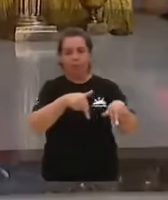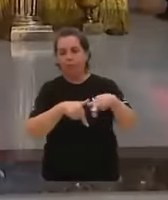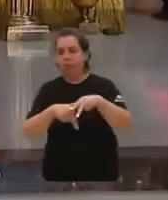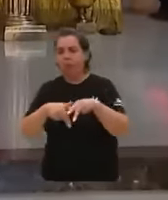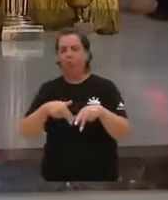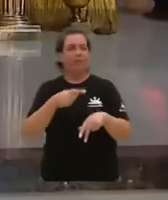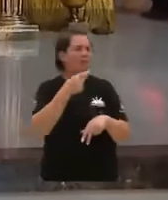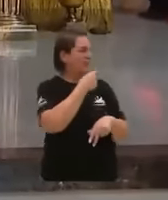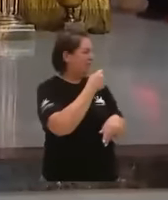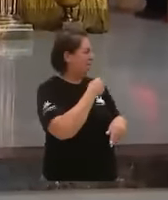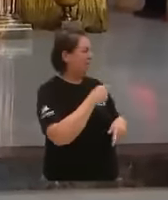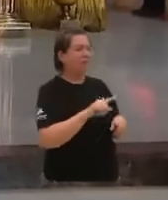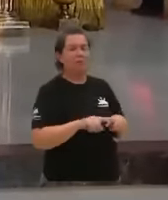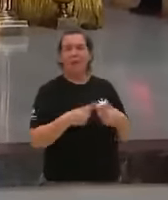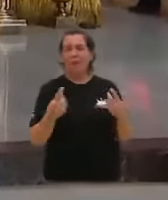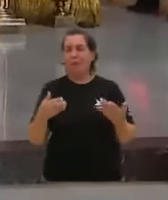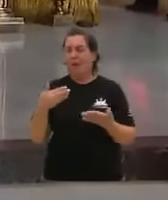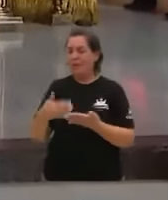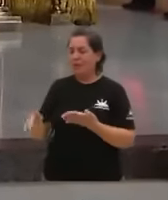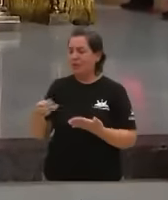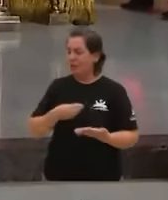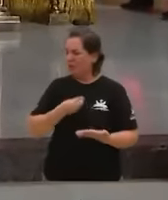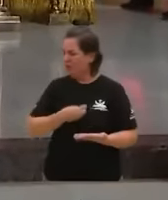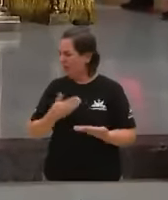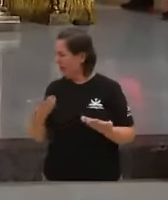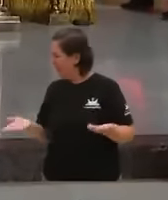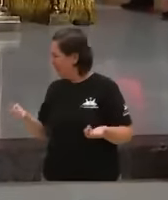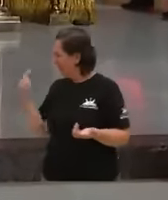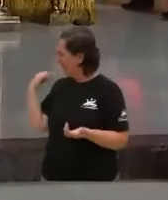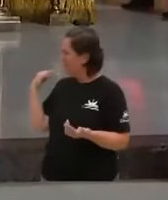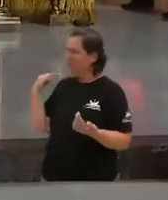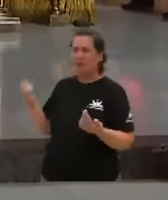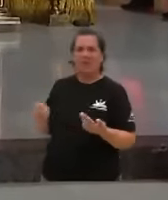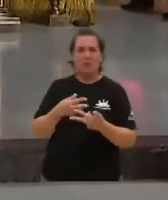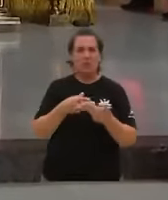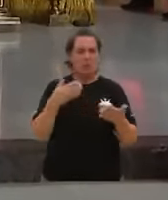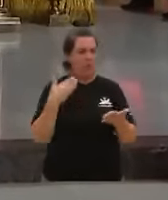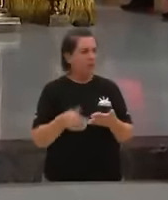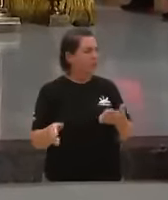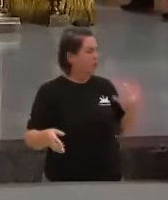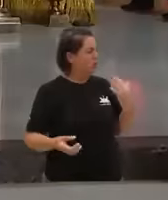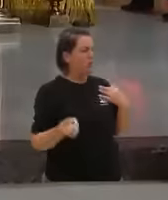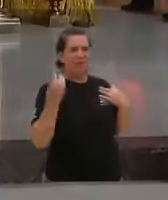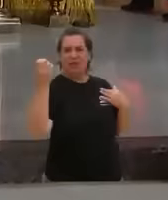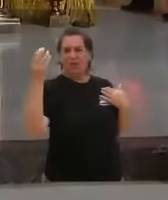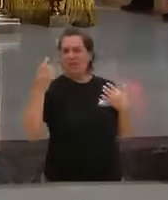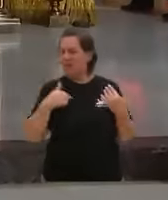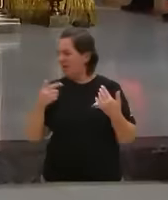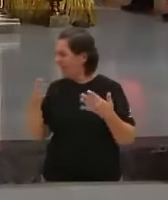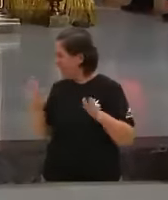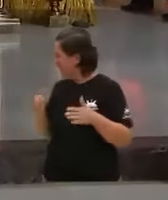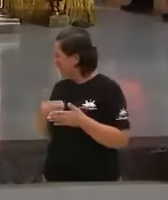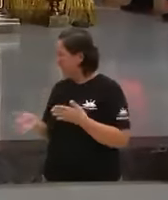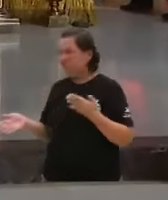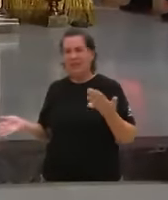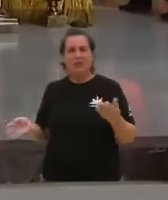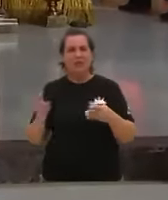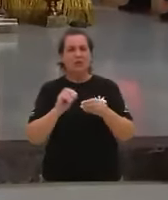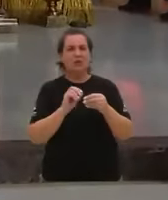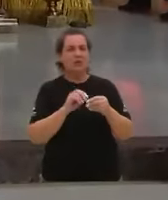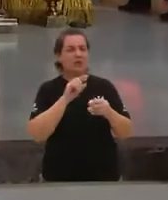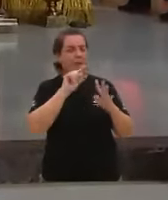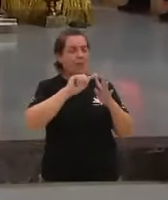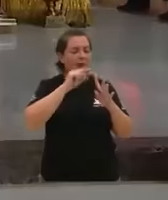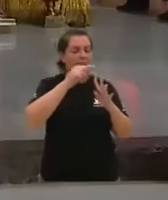olhando: puxa, eu estou perdendo a minha vida, estou perdendo de viajar, estou perdendo de fazer